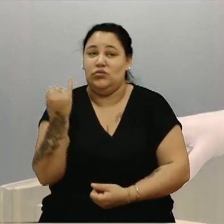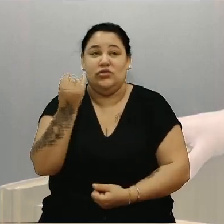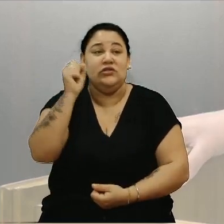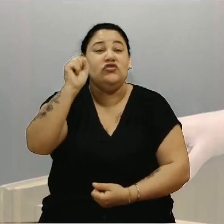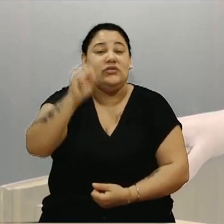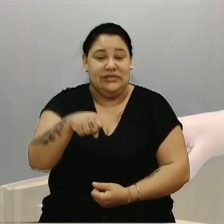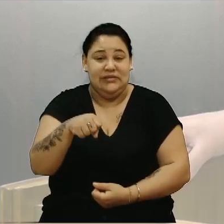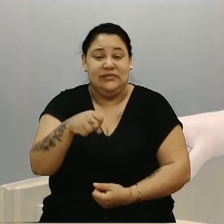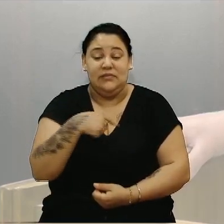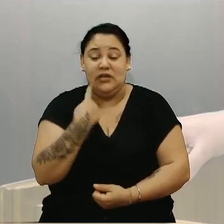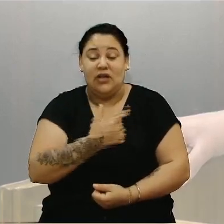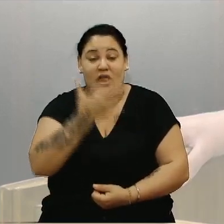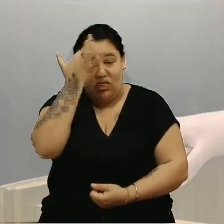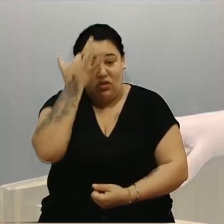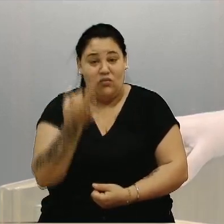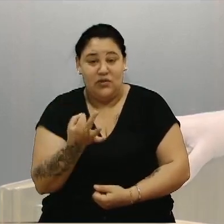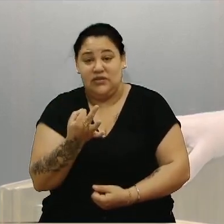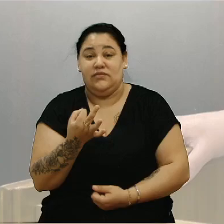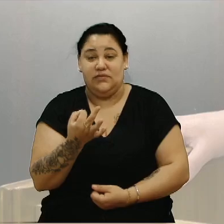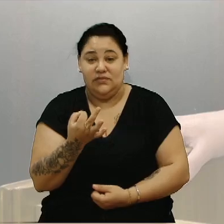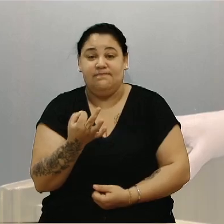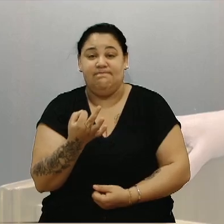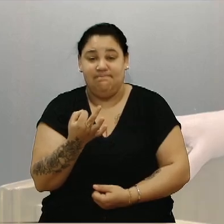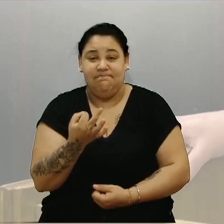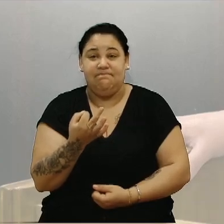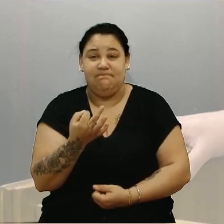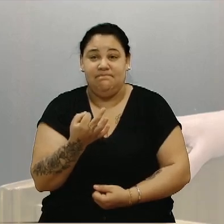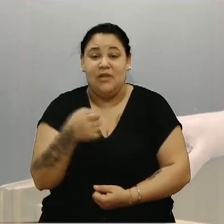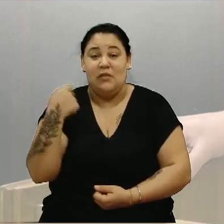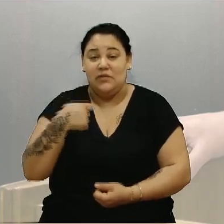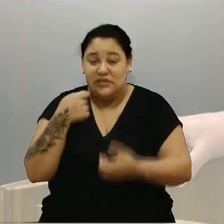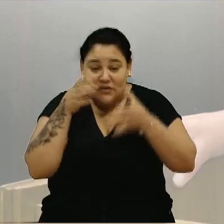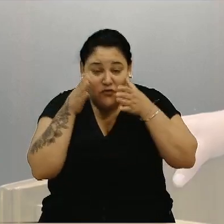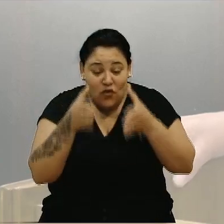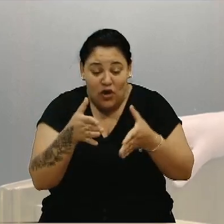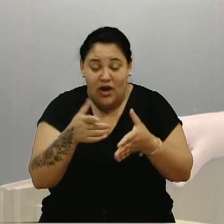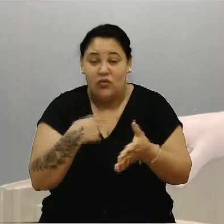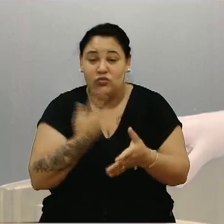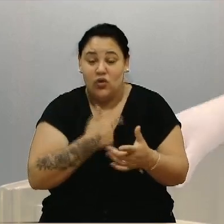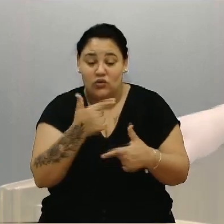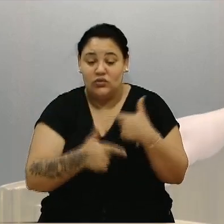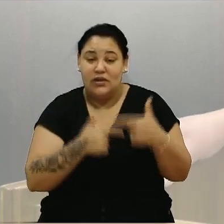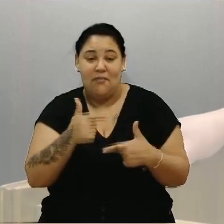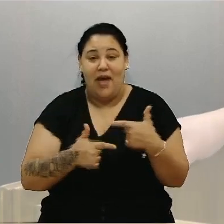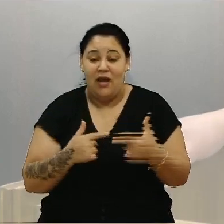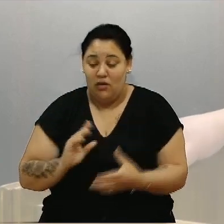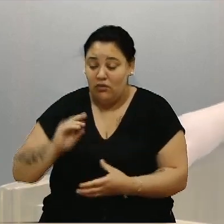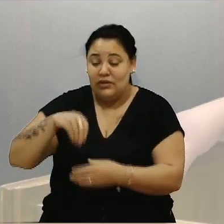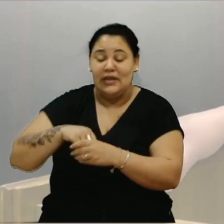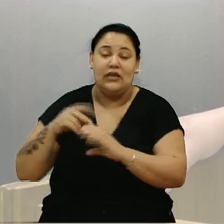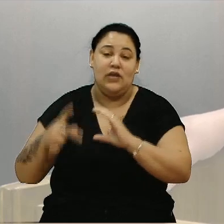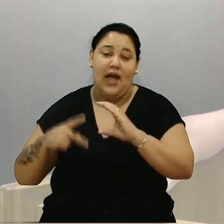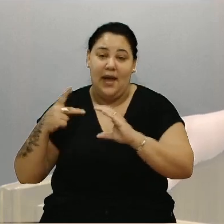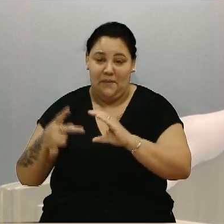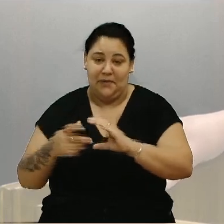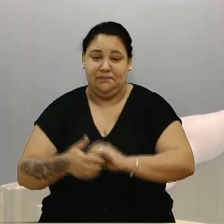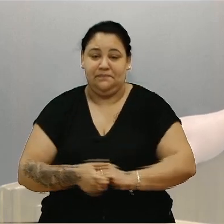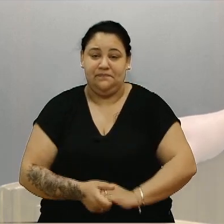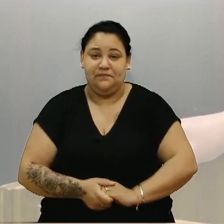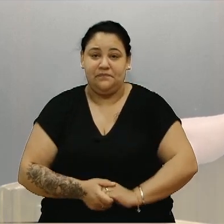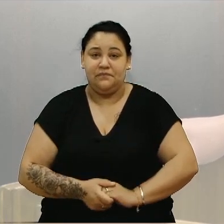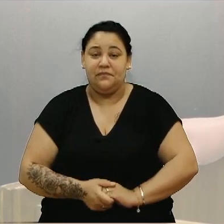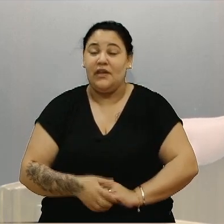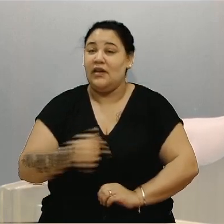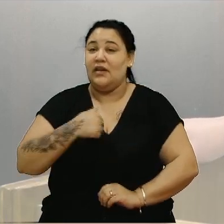para que a gente entenda aonde deve se focar o nosso trabalho aqui dentro desta Casa Legislativa. Eu